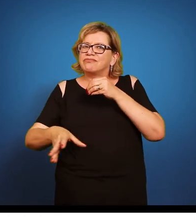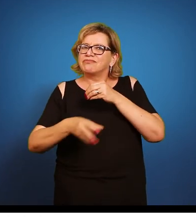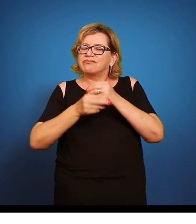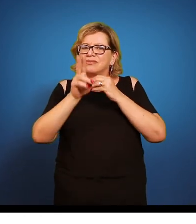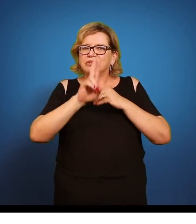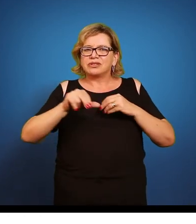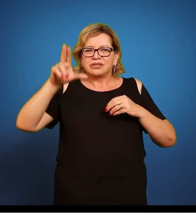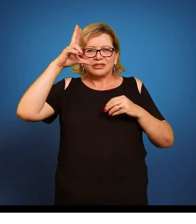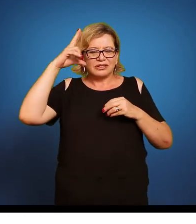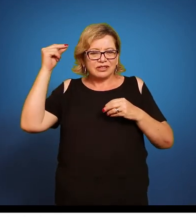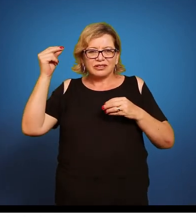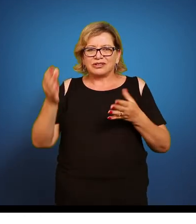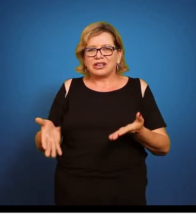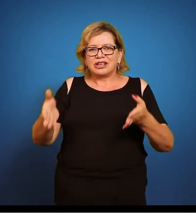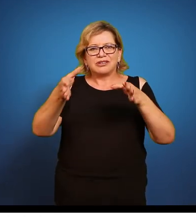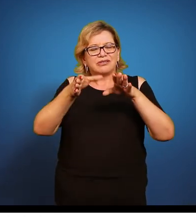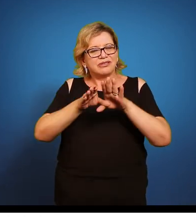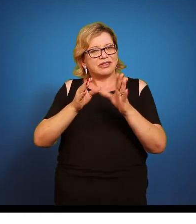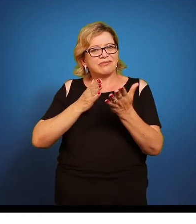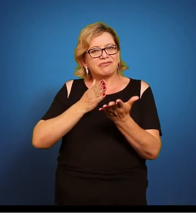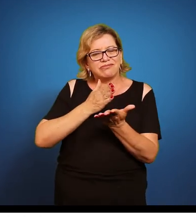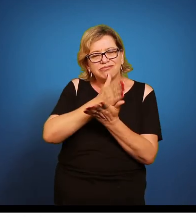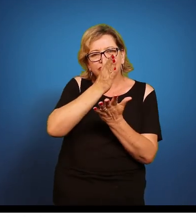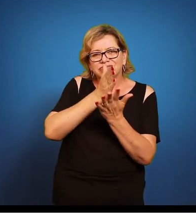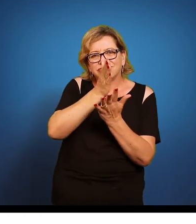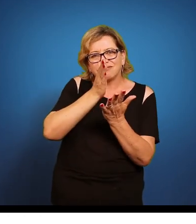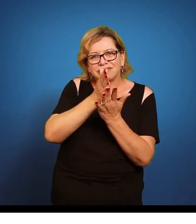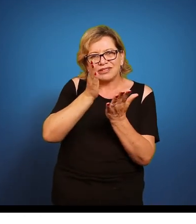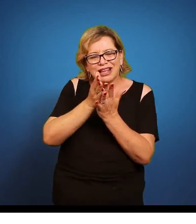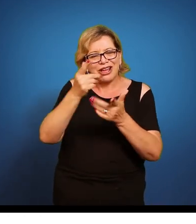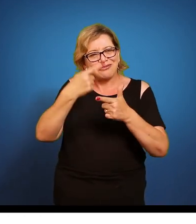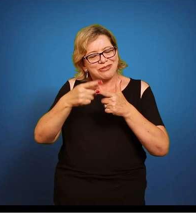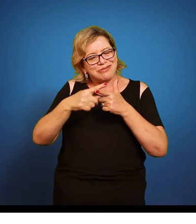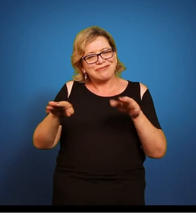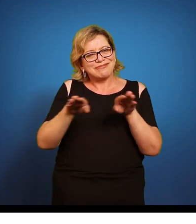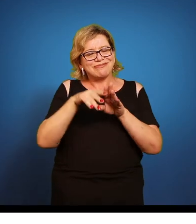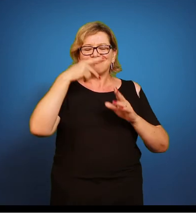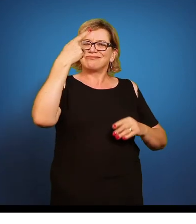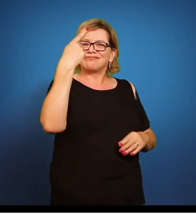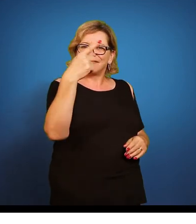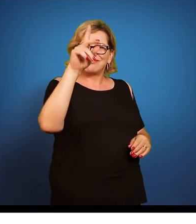inclusão e acessibilidade esta causa também a sua